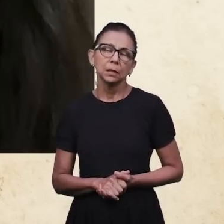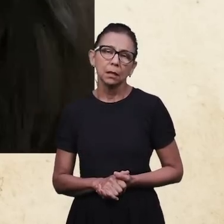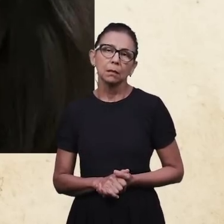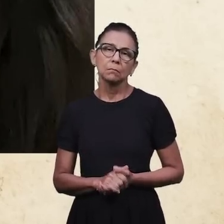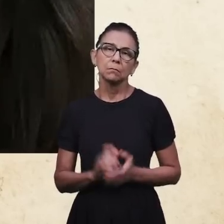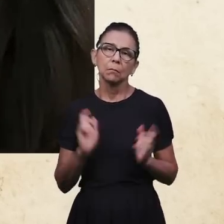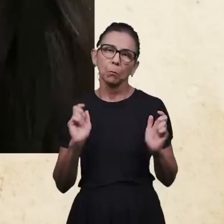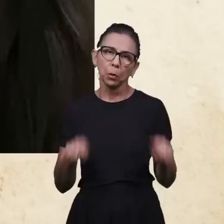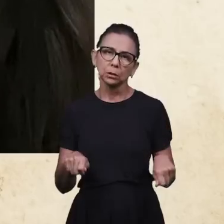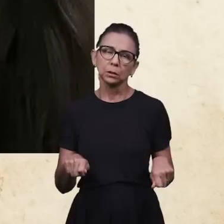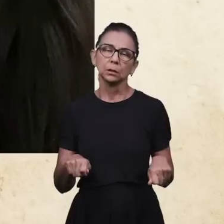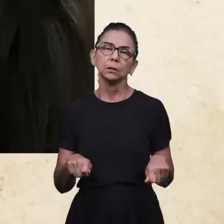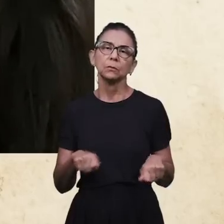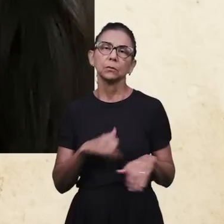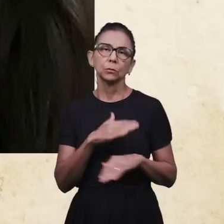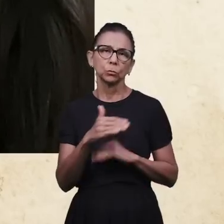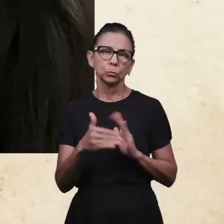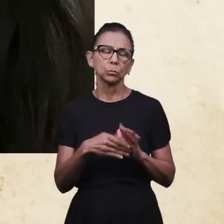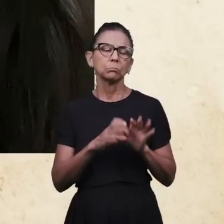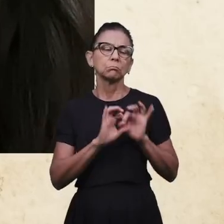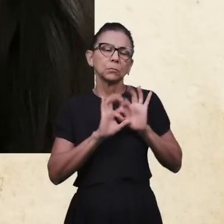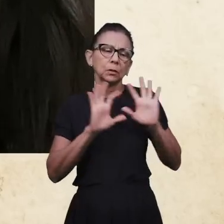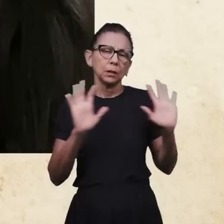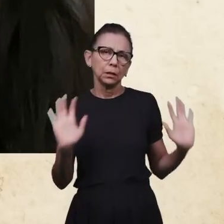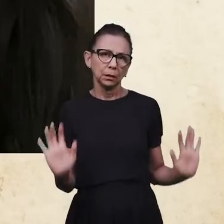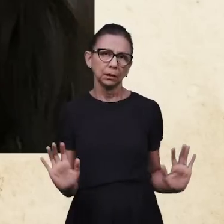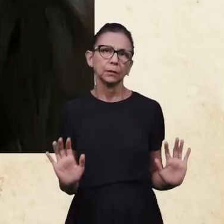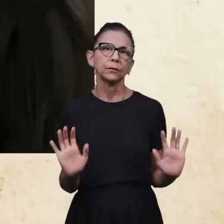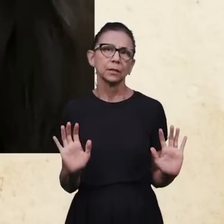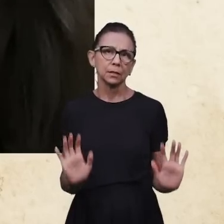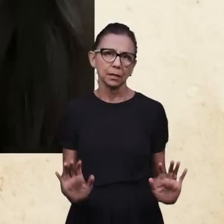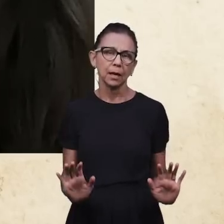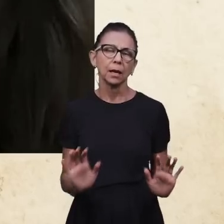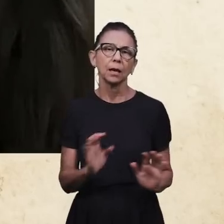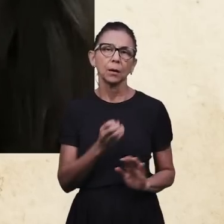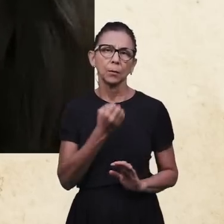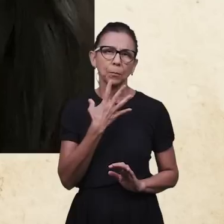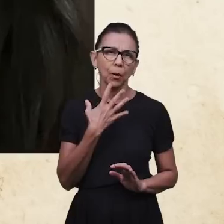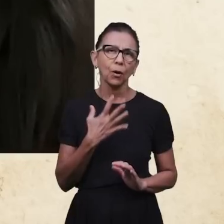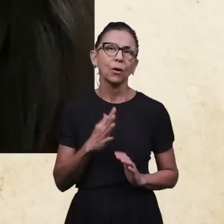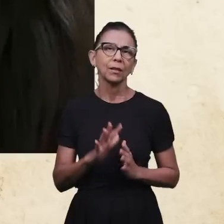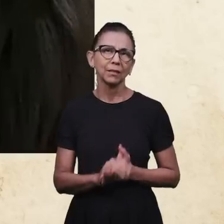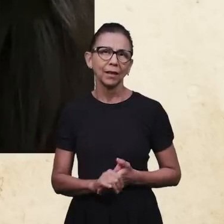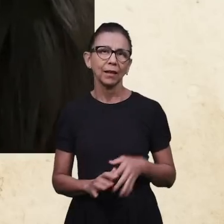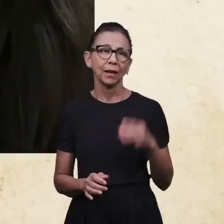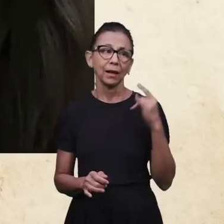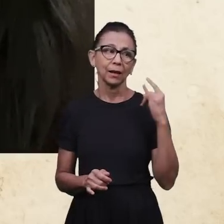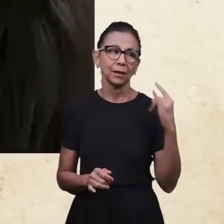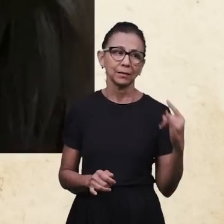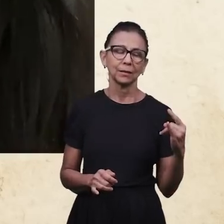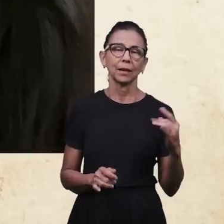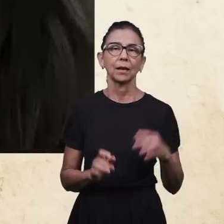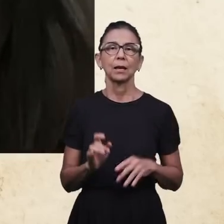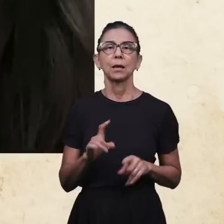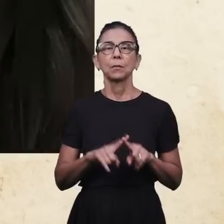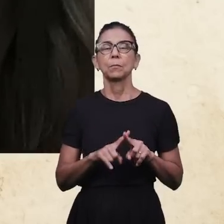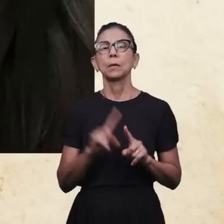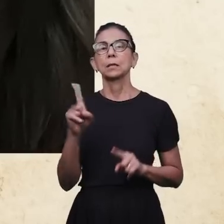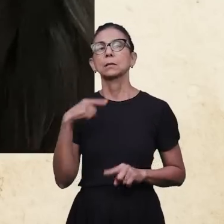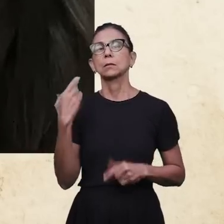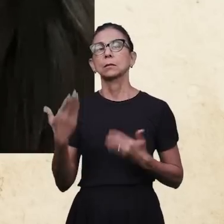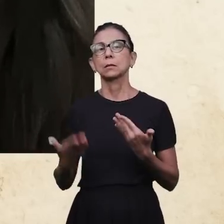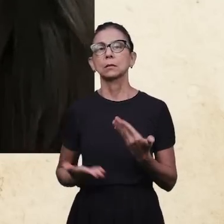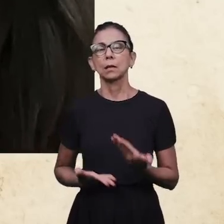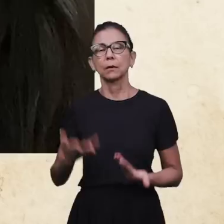são lícitas aos nossos olhos, parecem permitidas aos nossos olhos, mas nós, como jovens e servos do